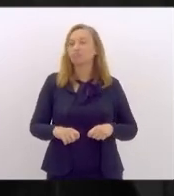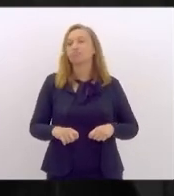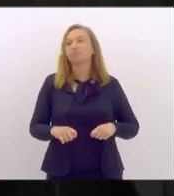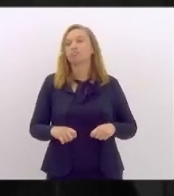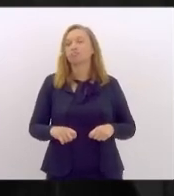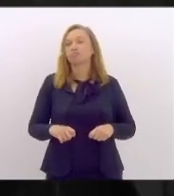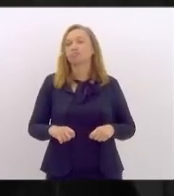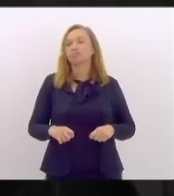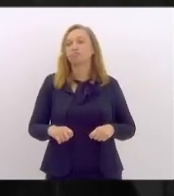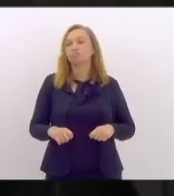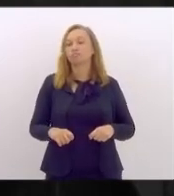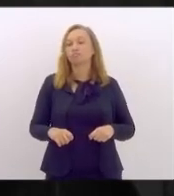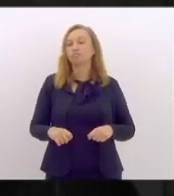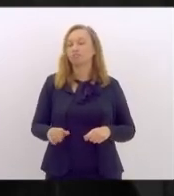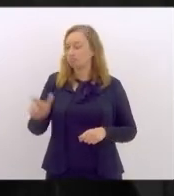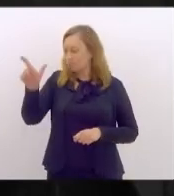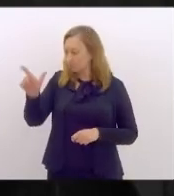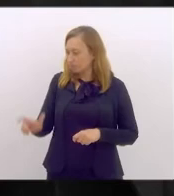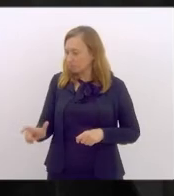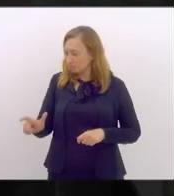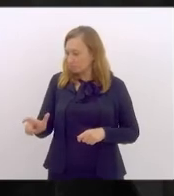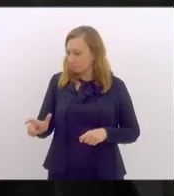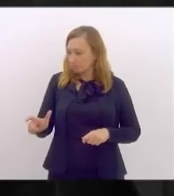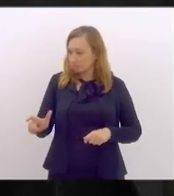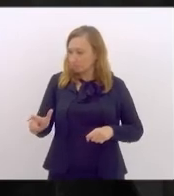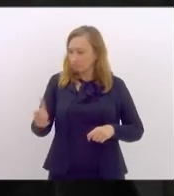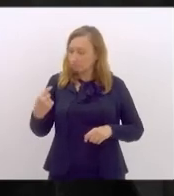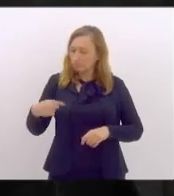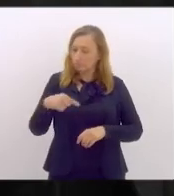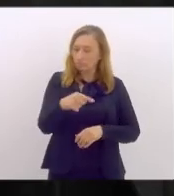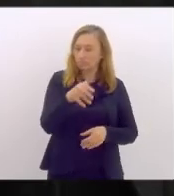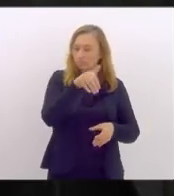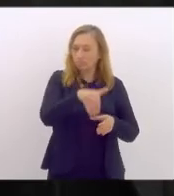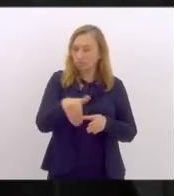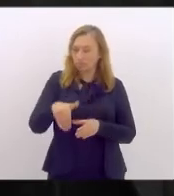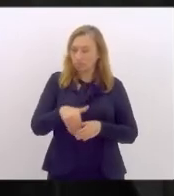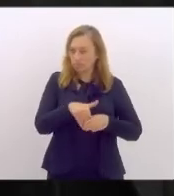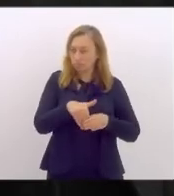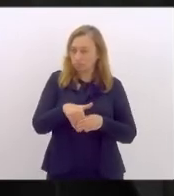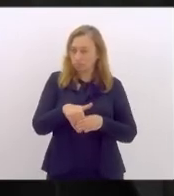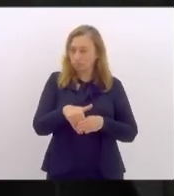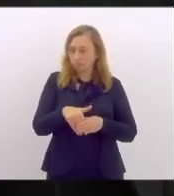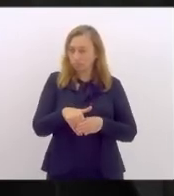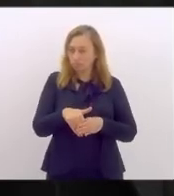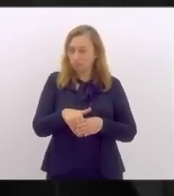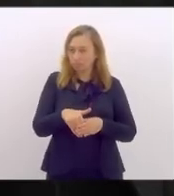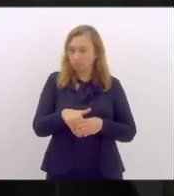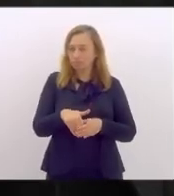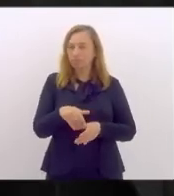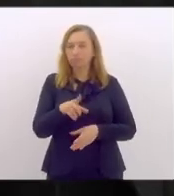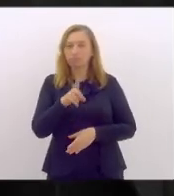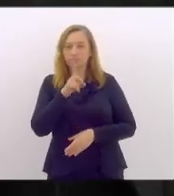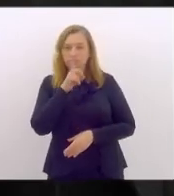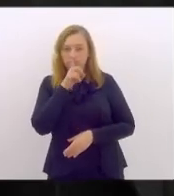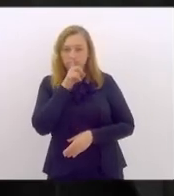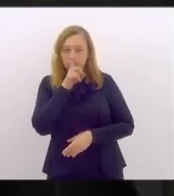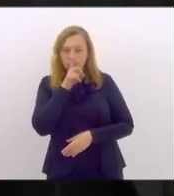do eleitor expressar o seu voto de forma sigilosa